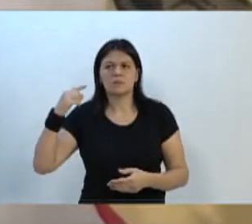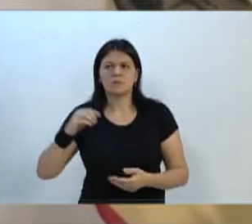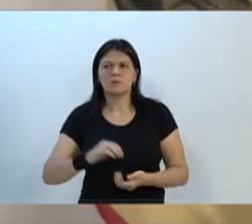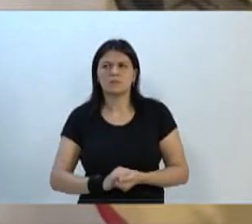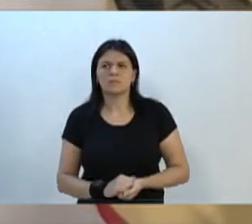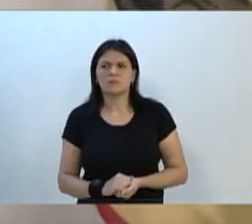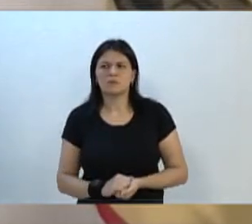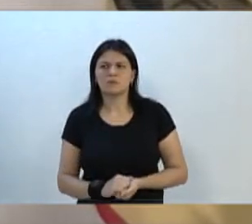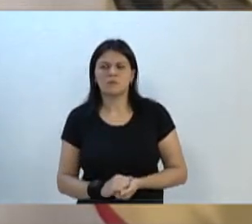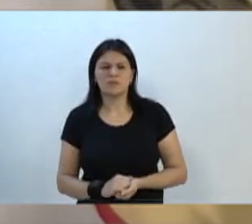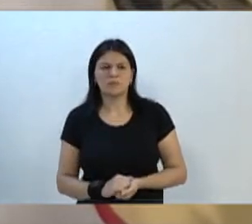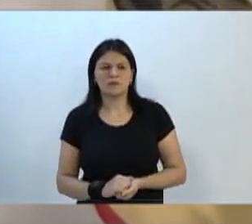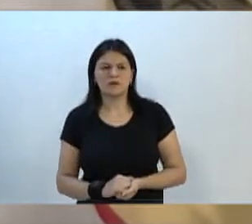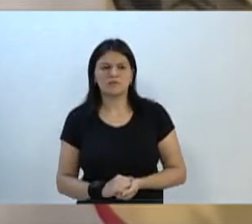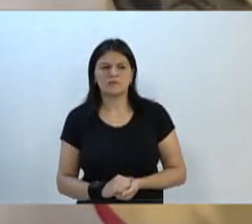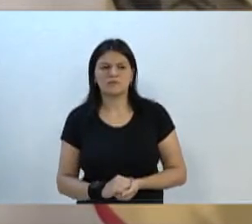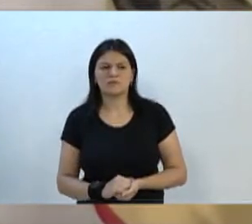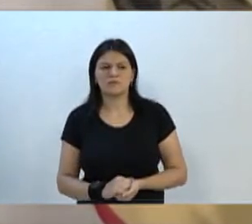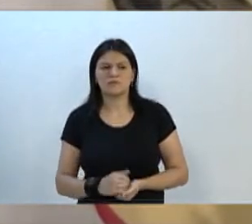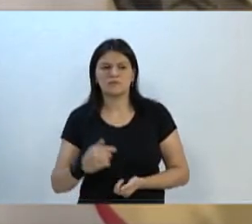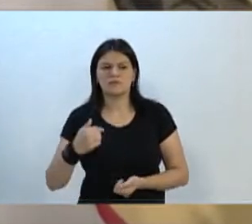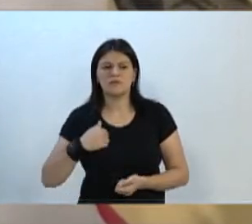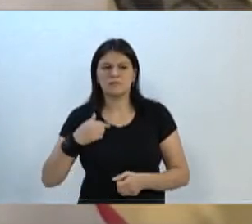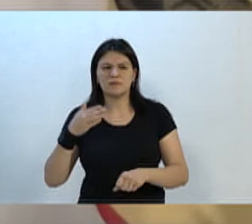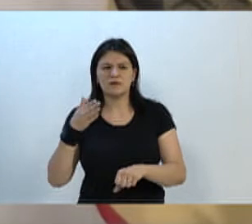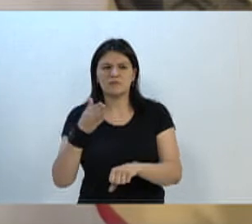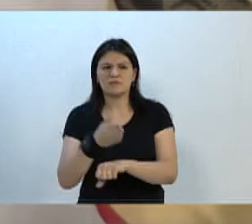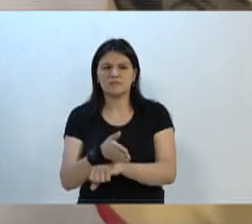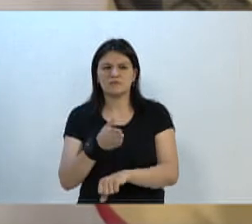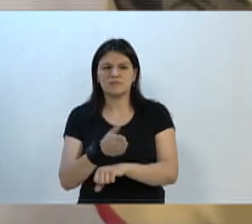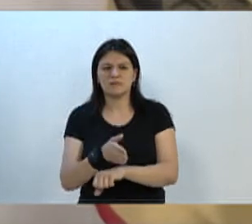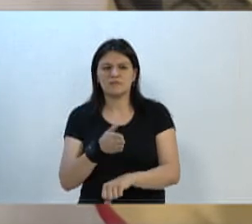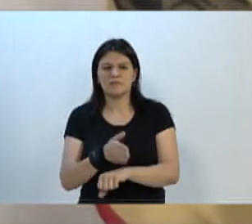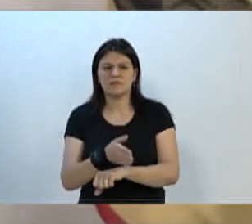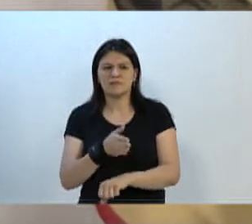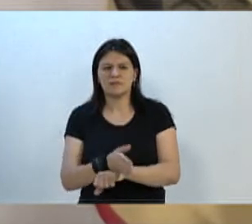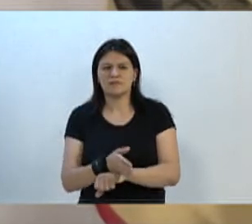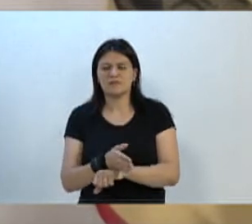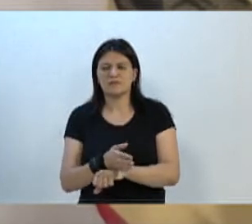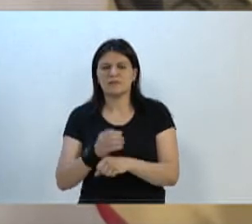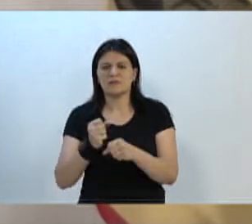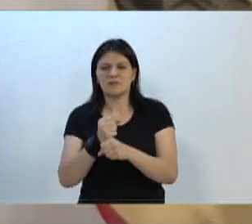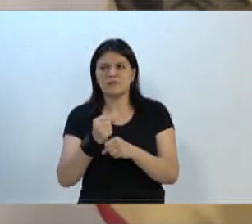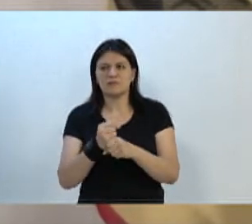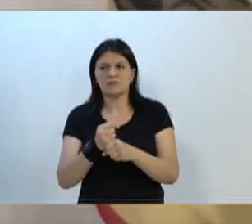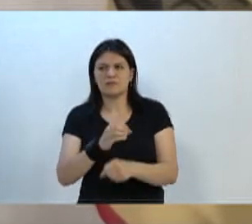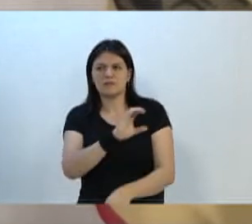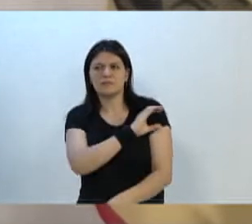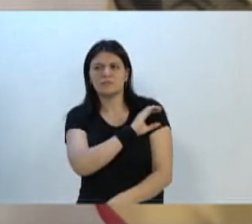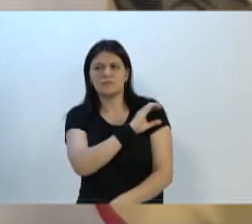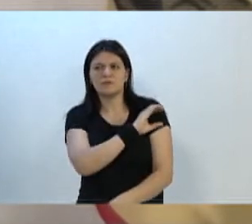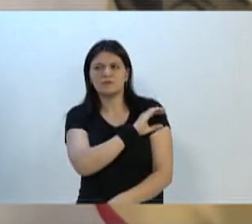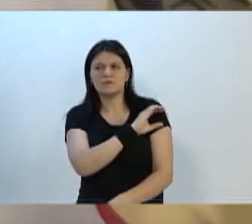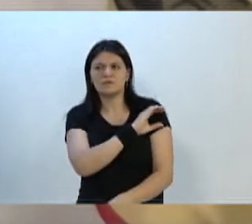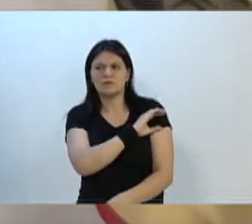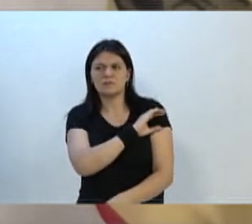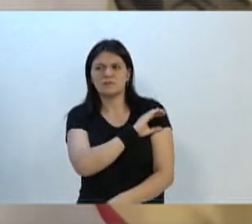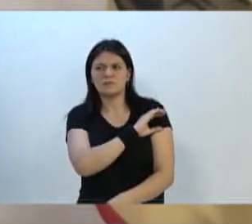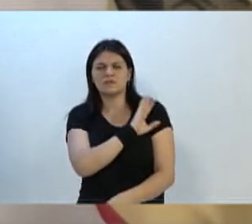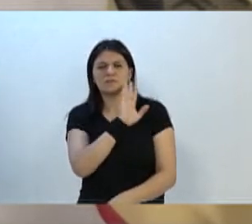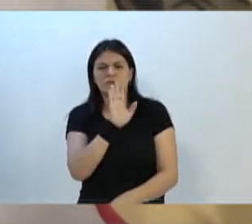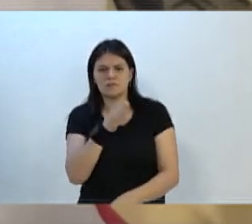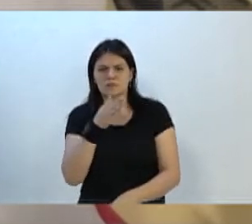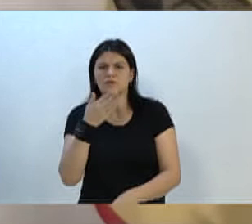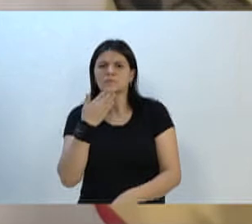pessoal que veio assim eu participo esse ano da ci e já foi pedido para